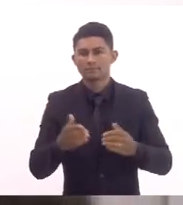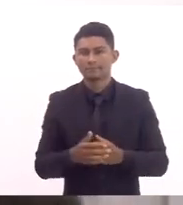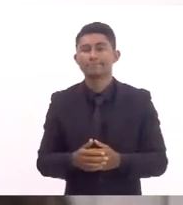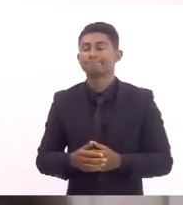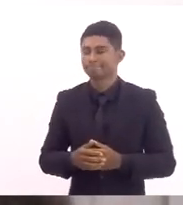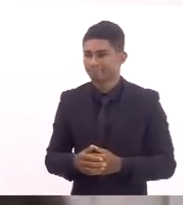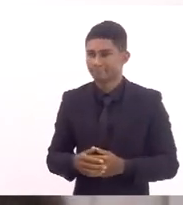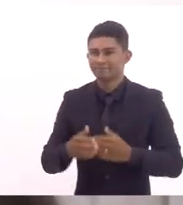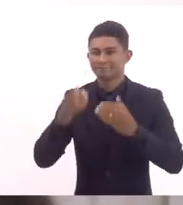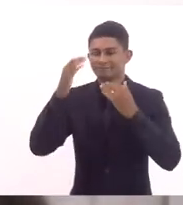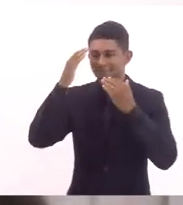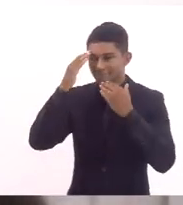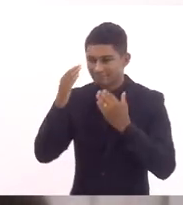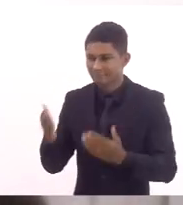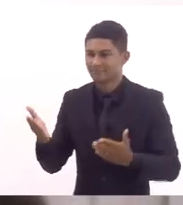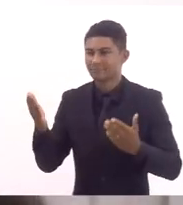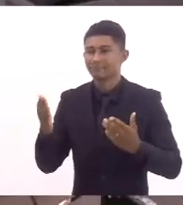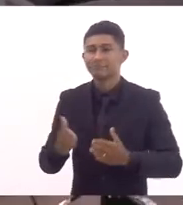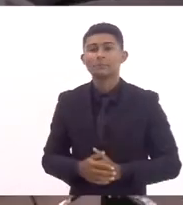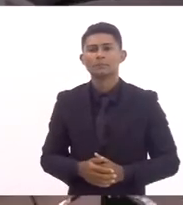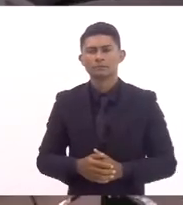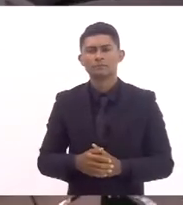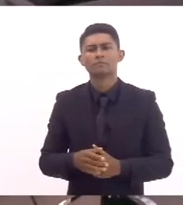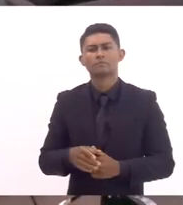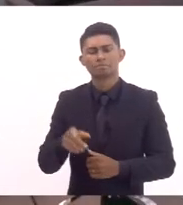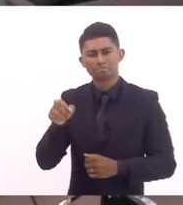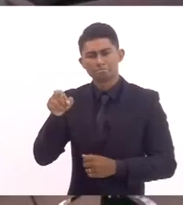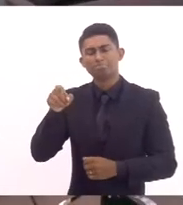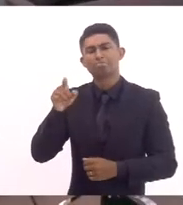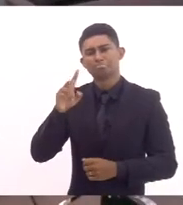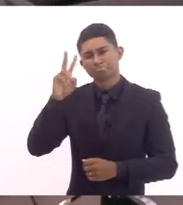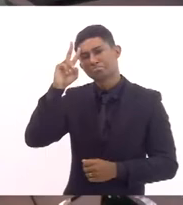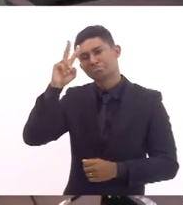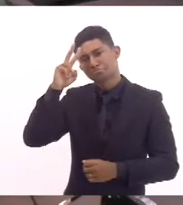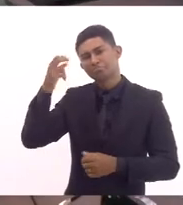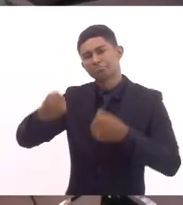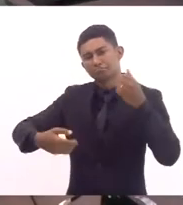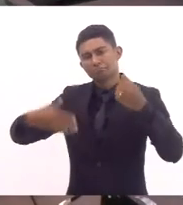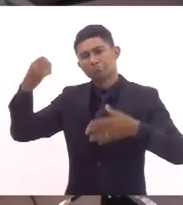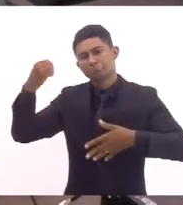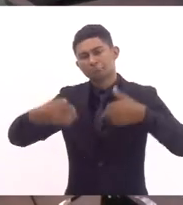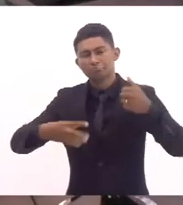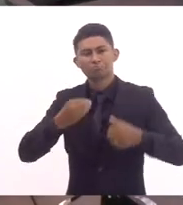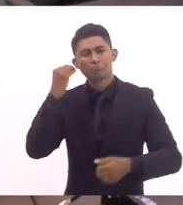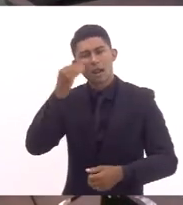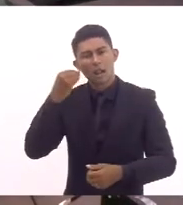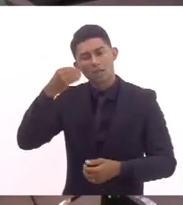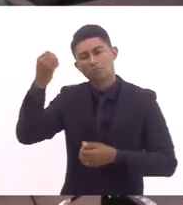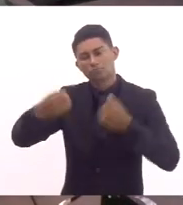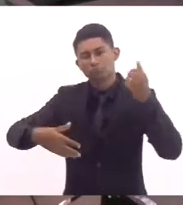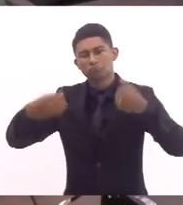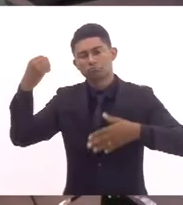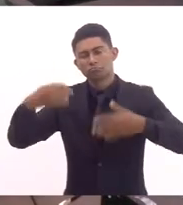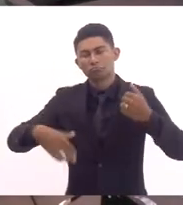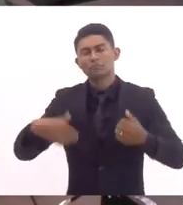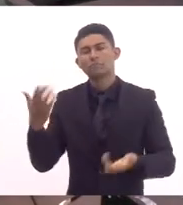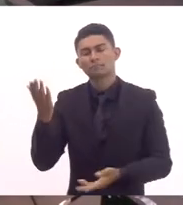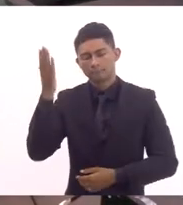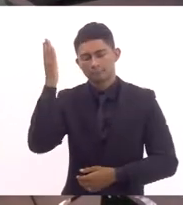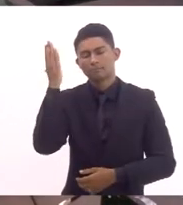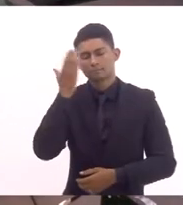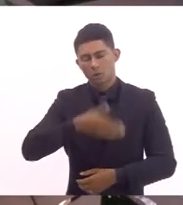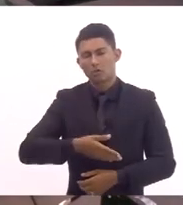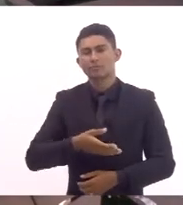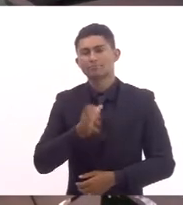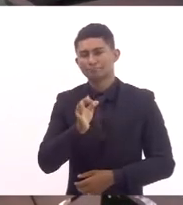você Ana Roberta um depoimento tão tão rico com essas experiências concretas que acabam evidenciando